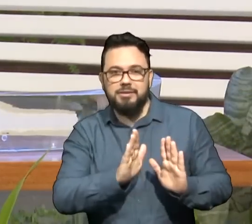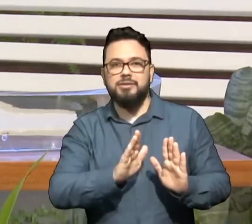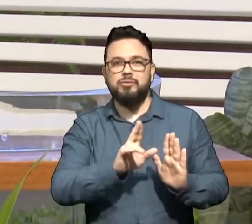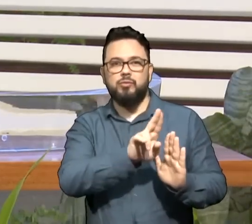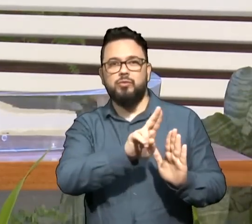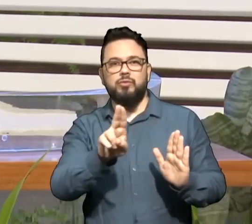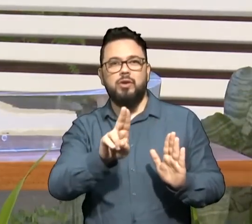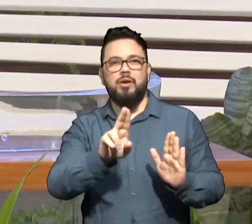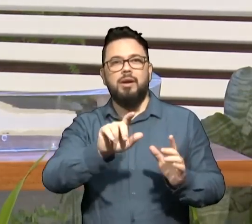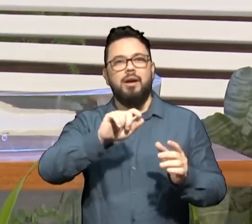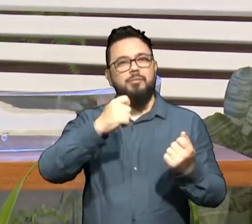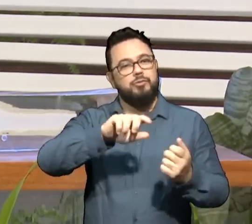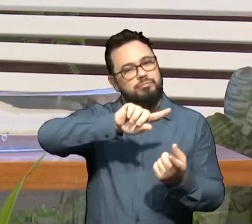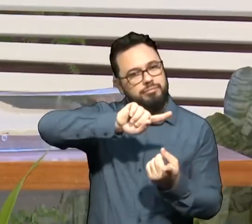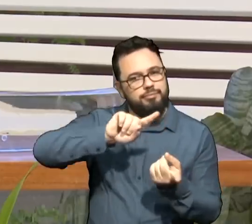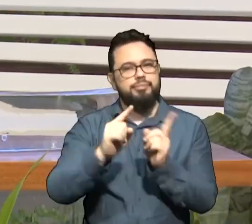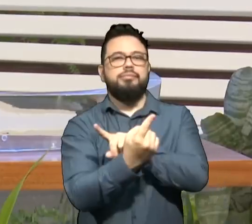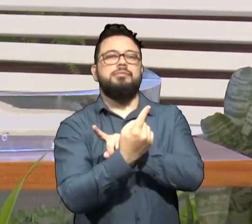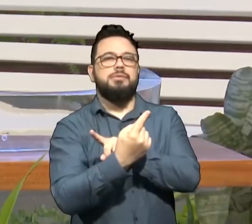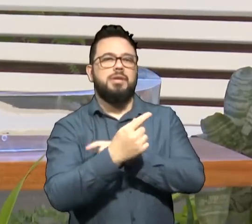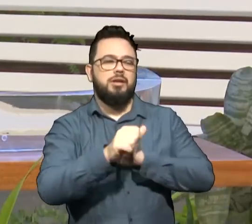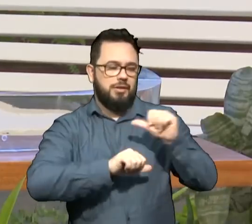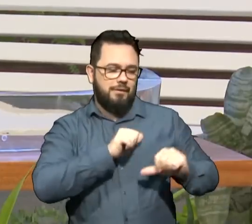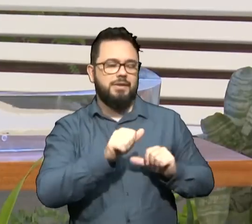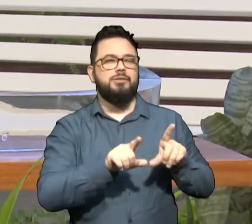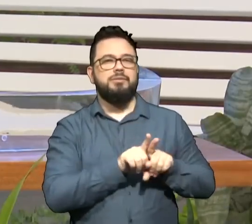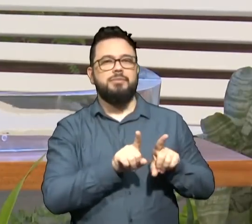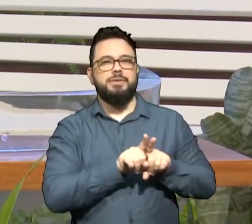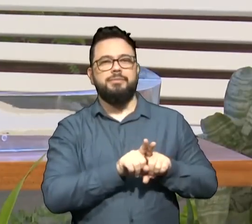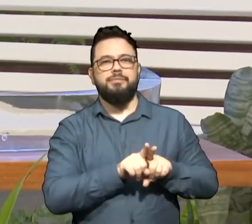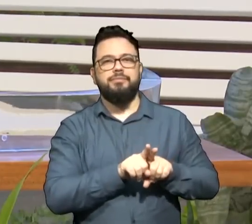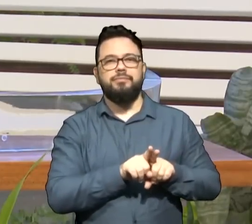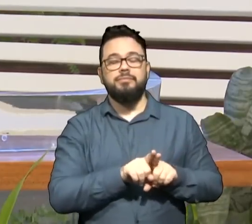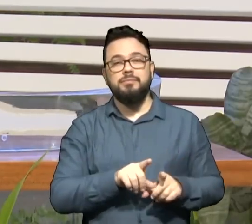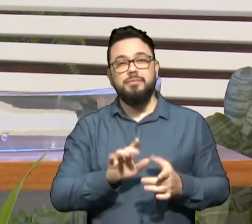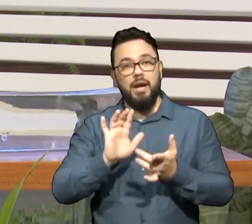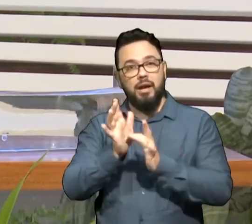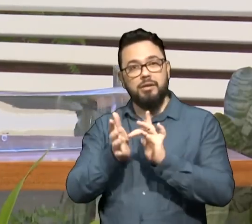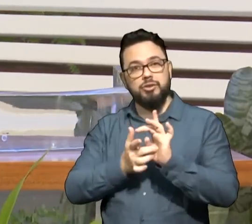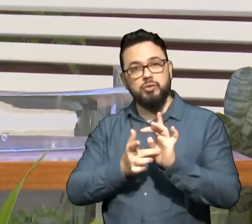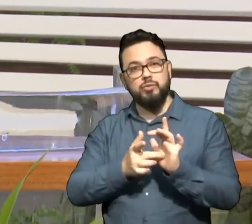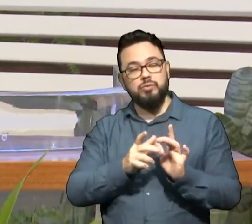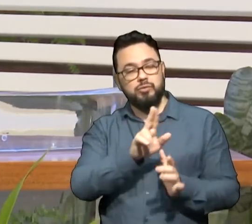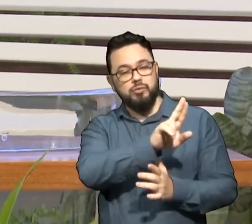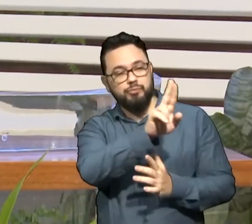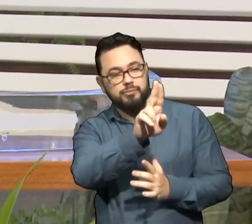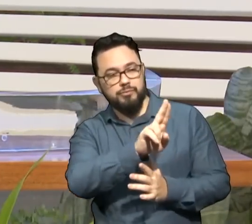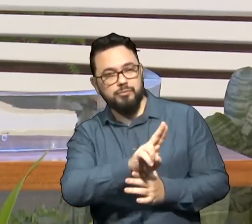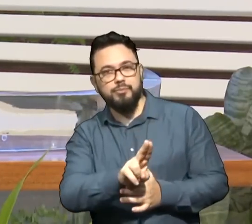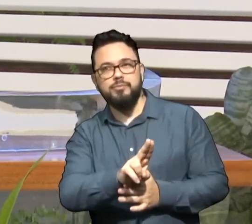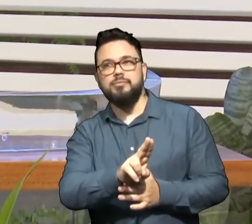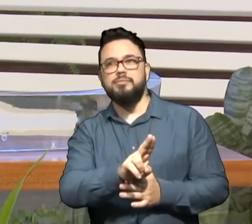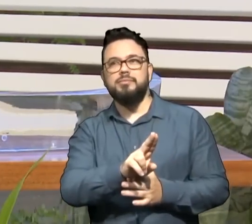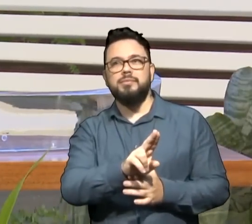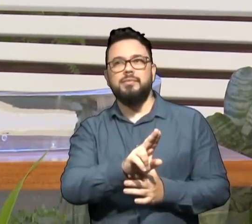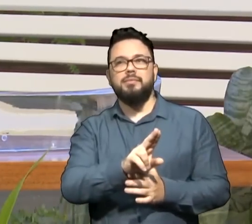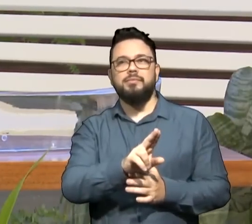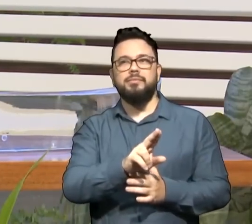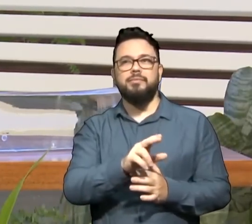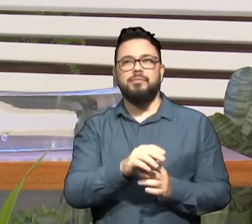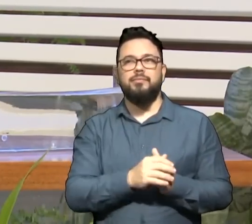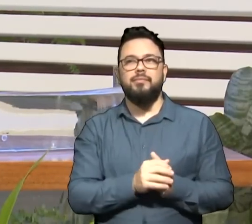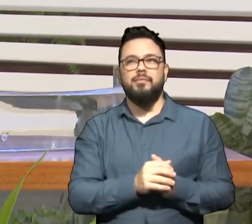Chamar Israel e assim por diante Jesus apelidou os dois irmãos boanerges filhos